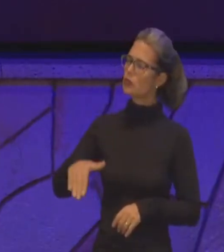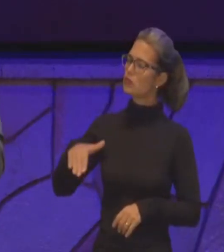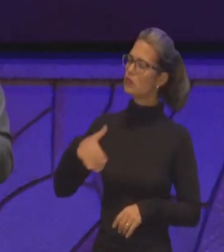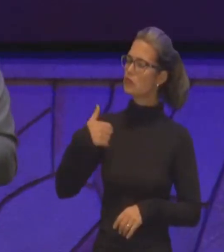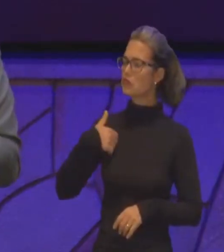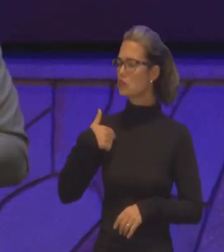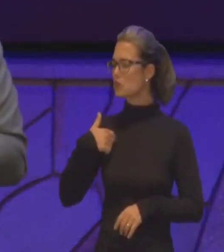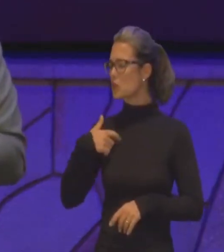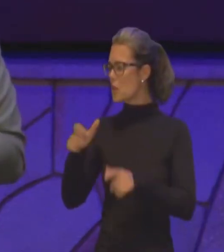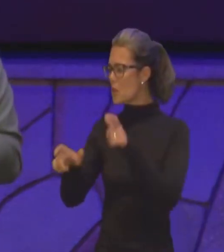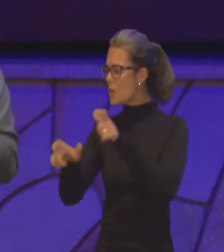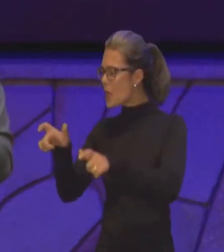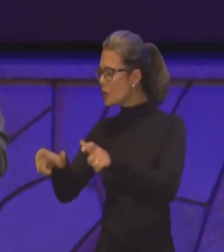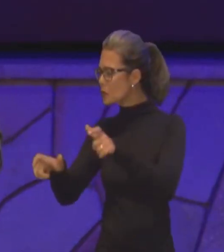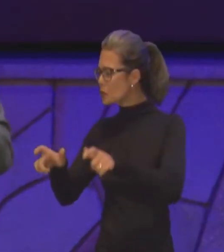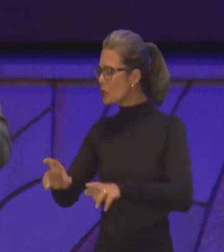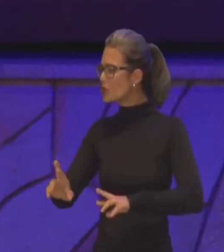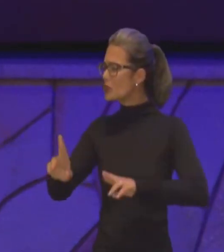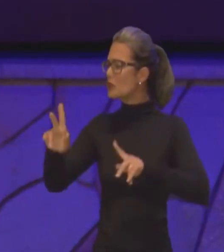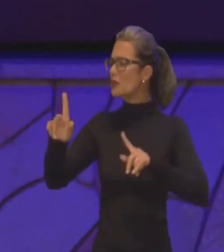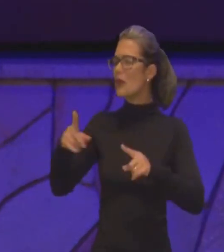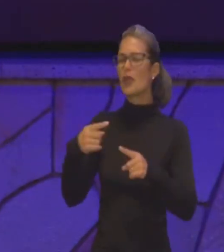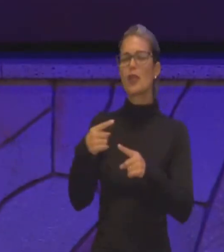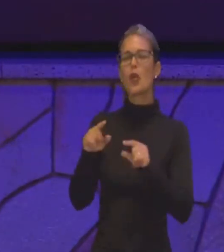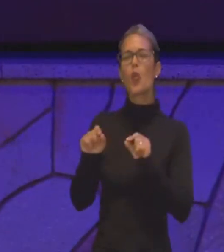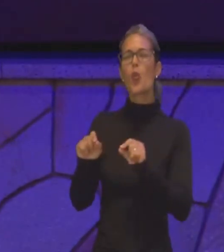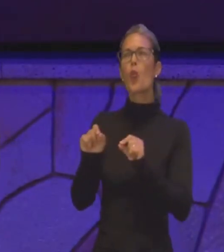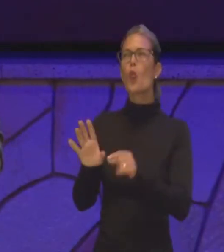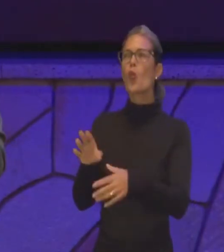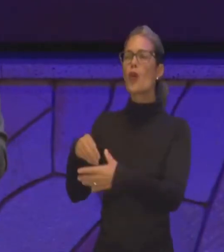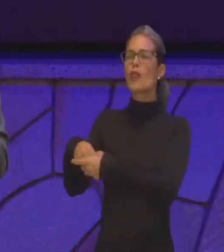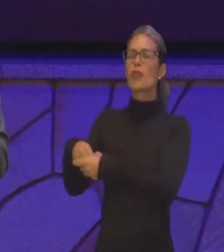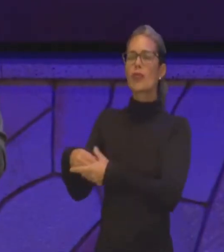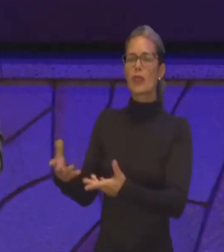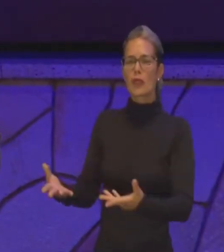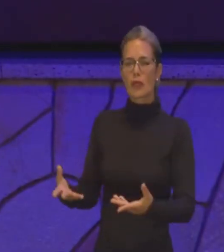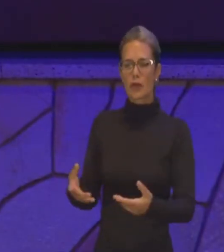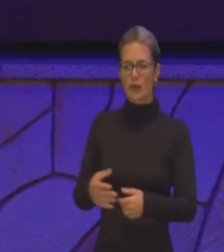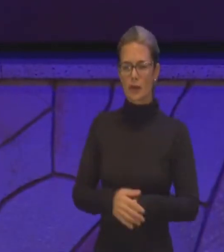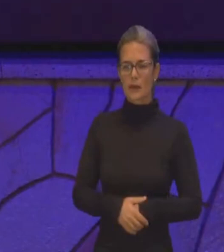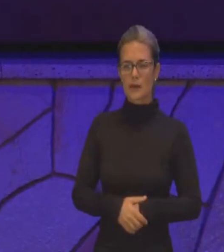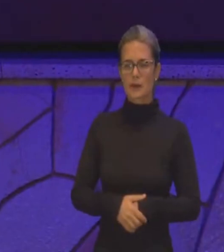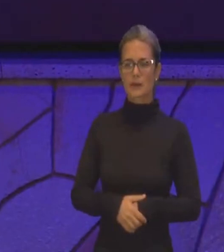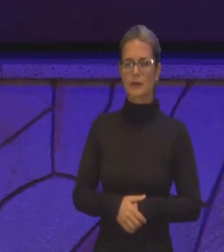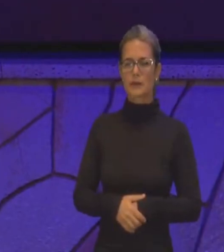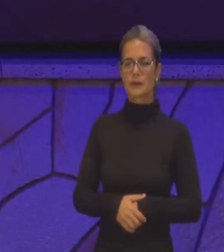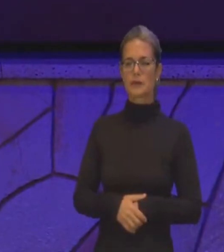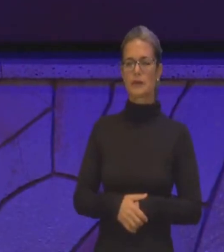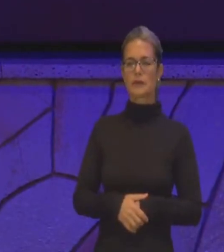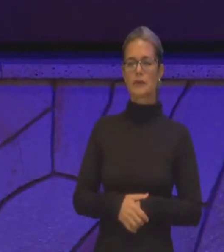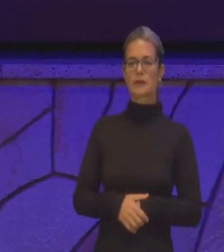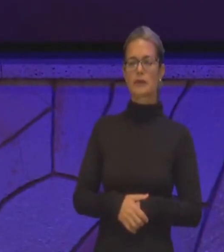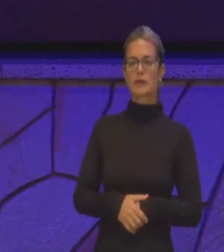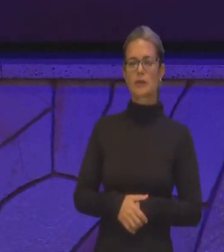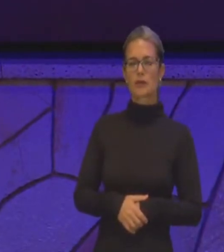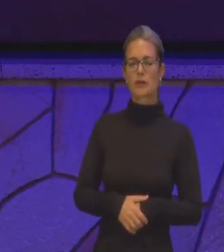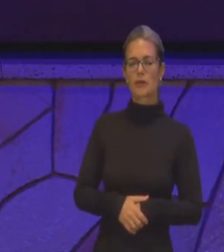de diferente. Há algo, então, que